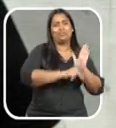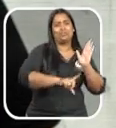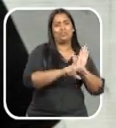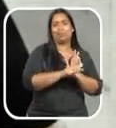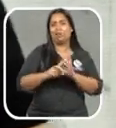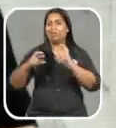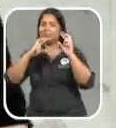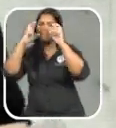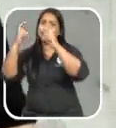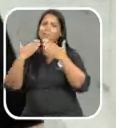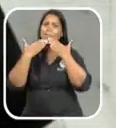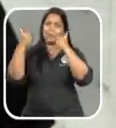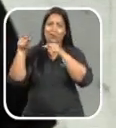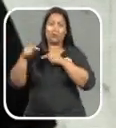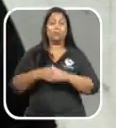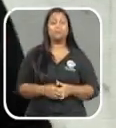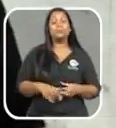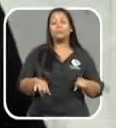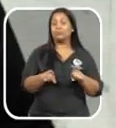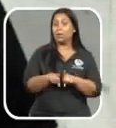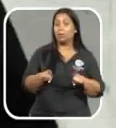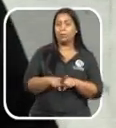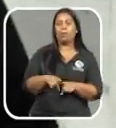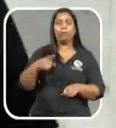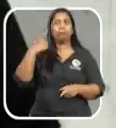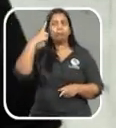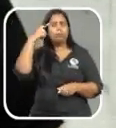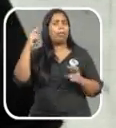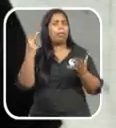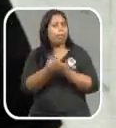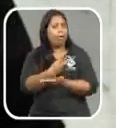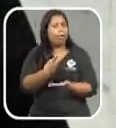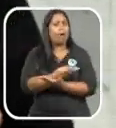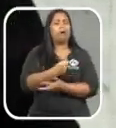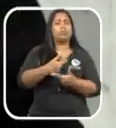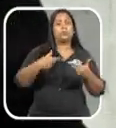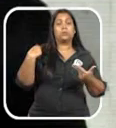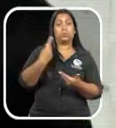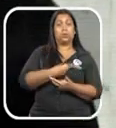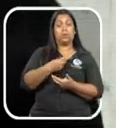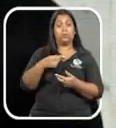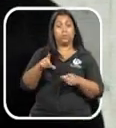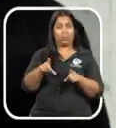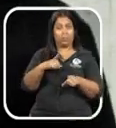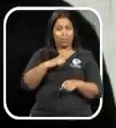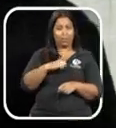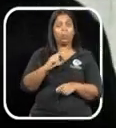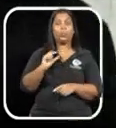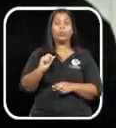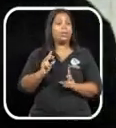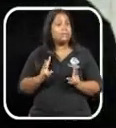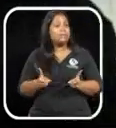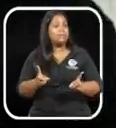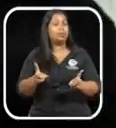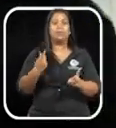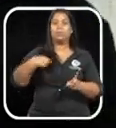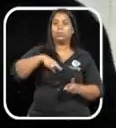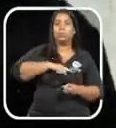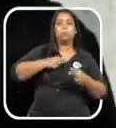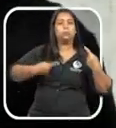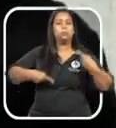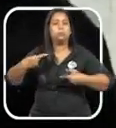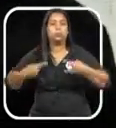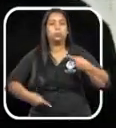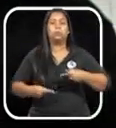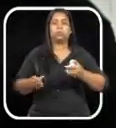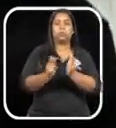e sempre quando a gente se discute isso na imprensa, aí as pessoas falam, não, é verdade. A gente tem aquela coisa do pitoresco, Rio Preto é